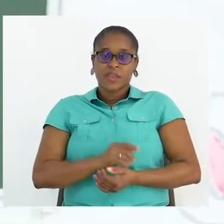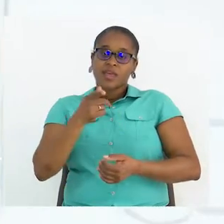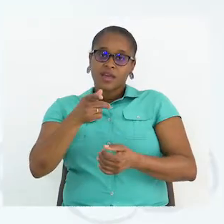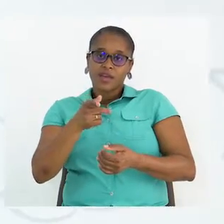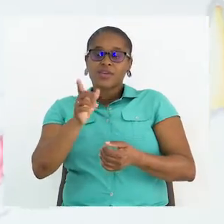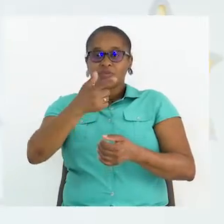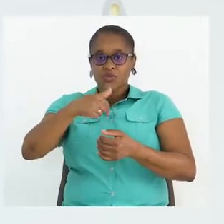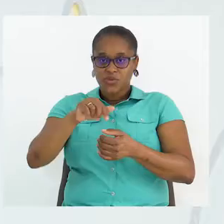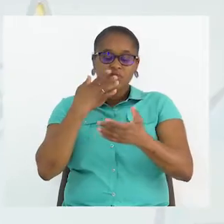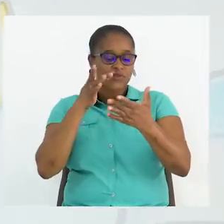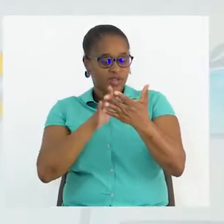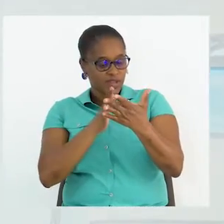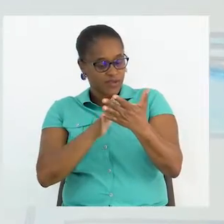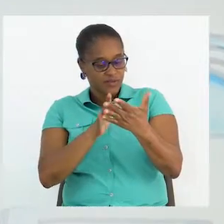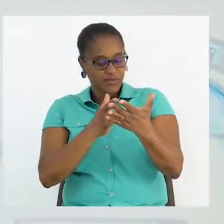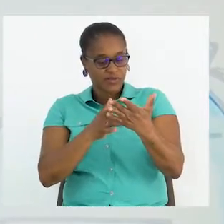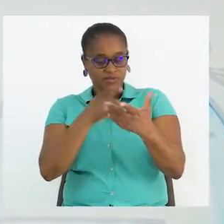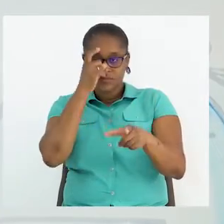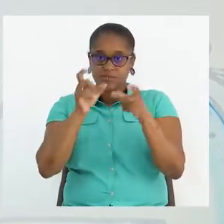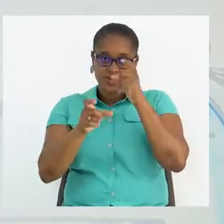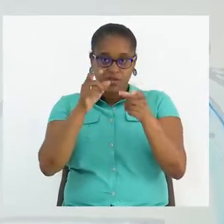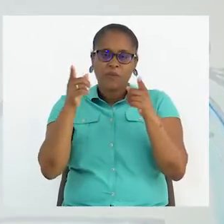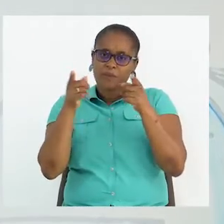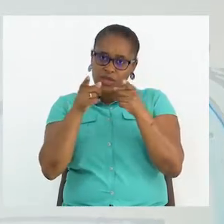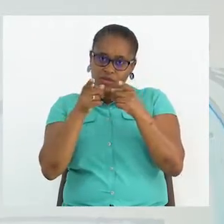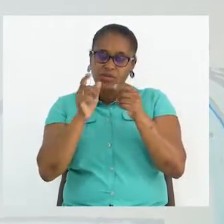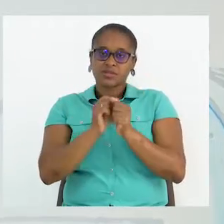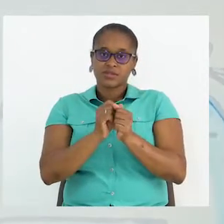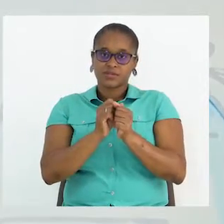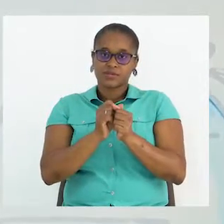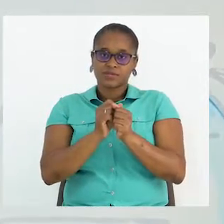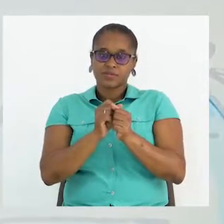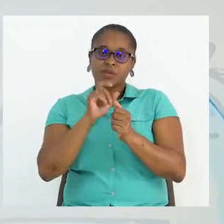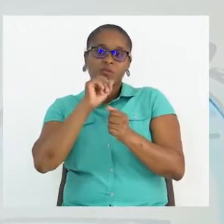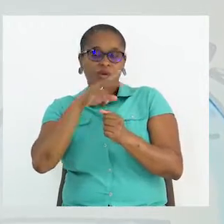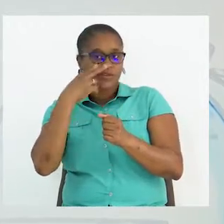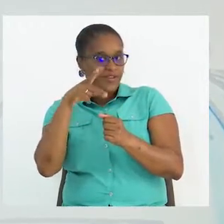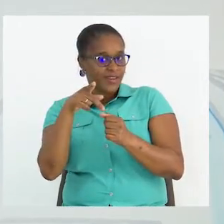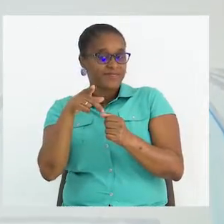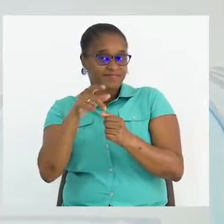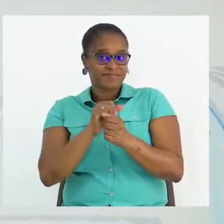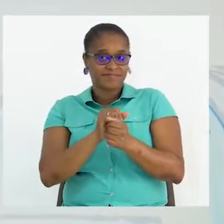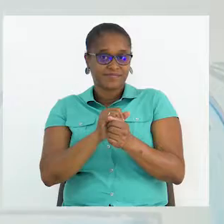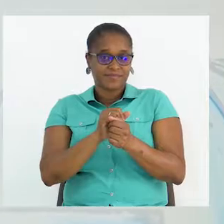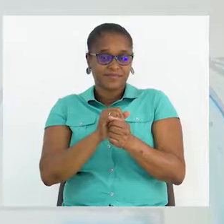Aqui no nosso livrinho Cidadão Pequenote, como podem ver, neste